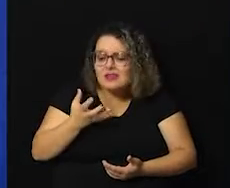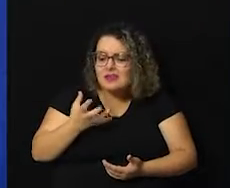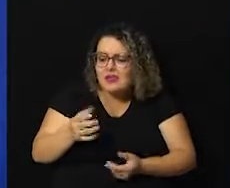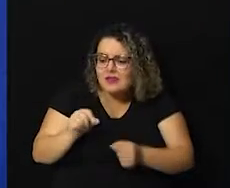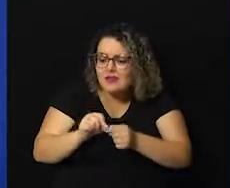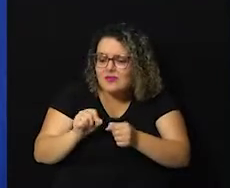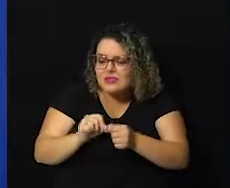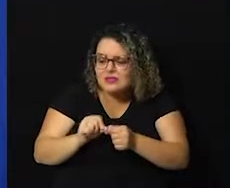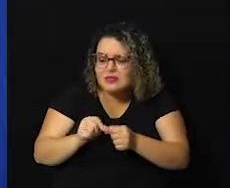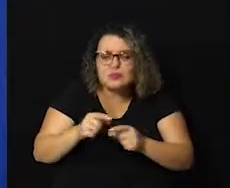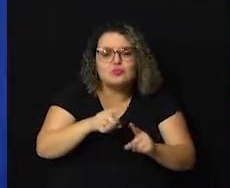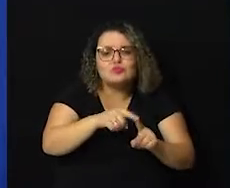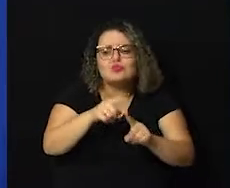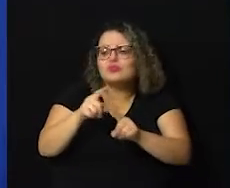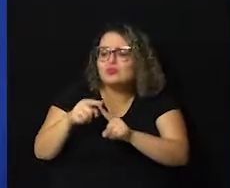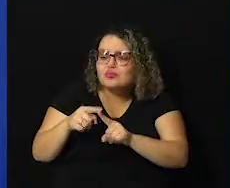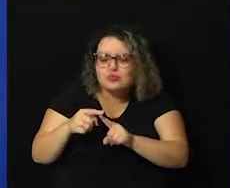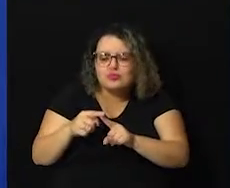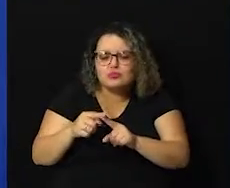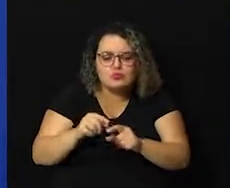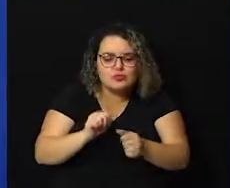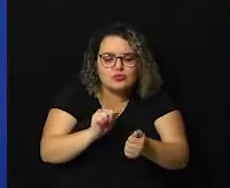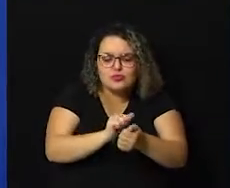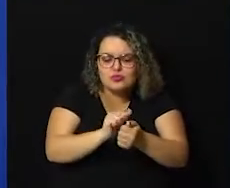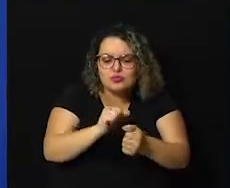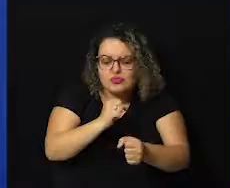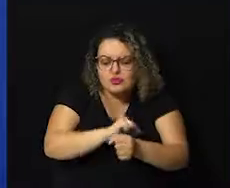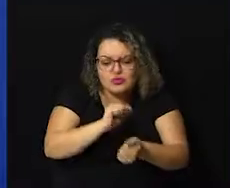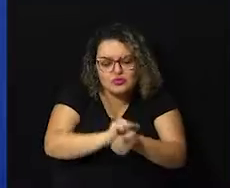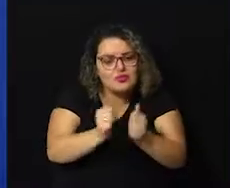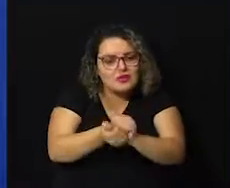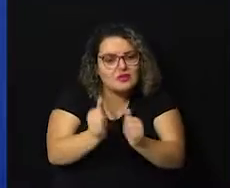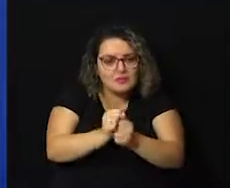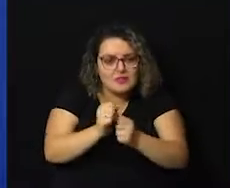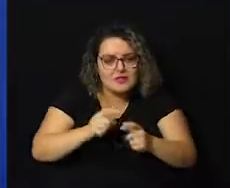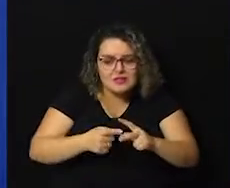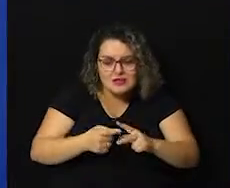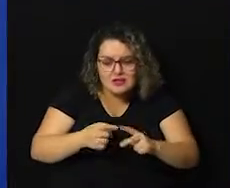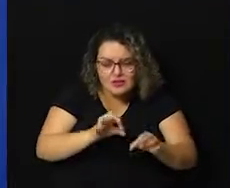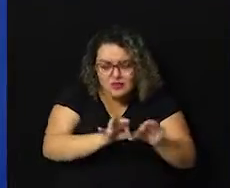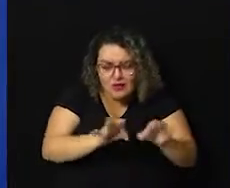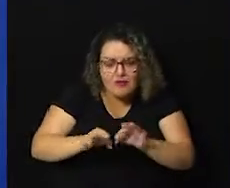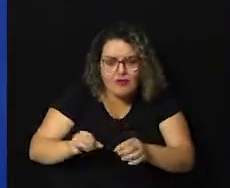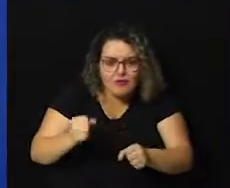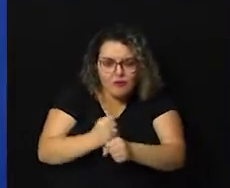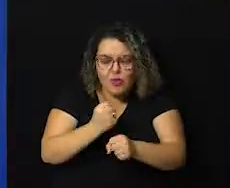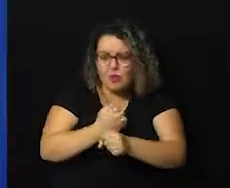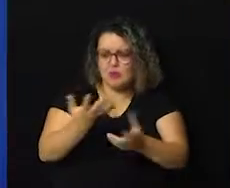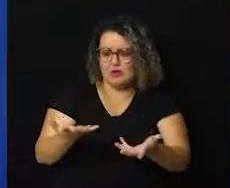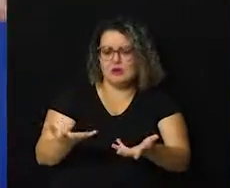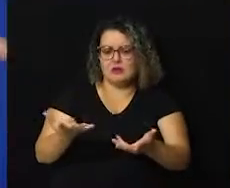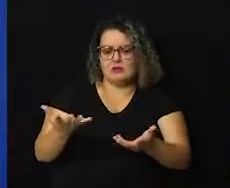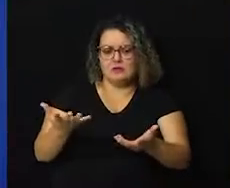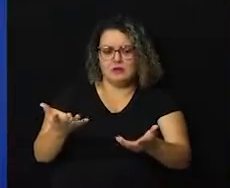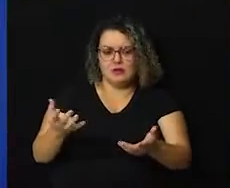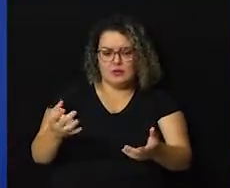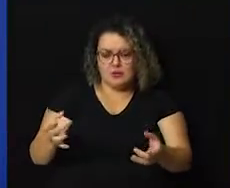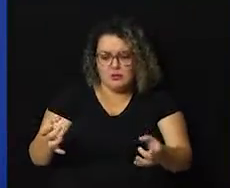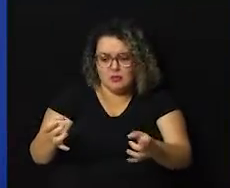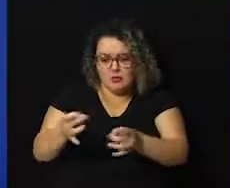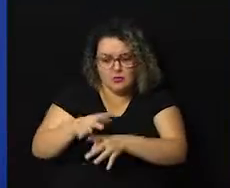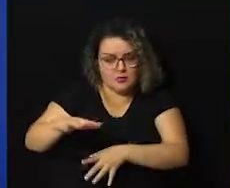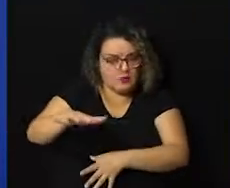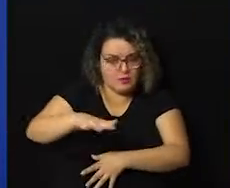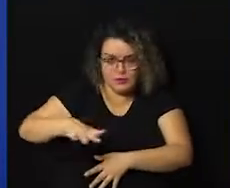que querem fazer algum tipo de de obra O que você foi a Rosado tanto que você disse olha até difícil da minha